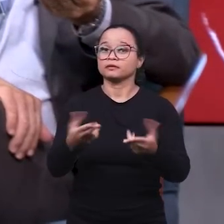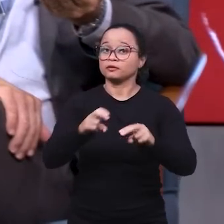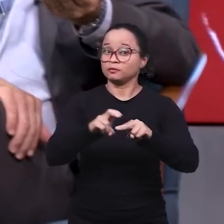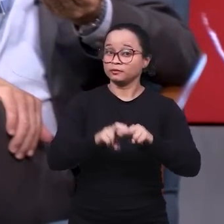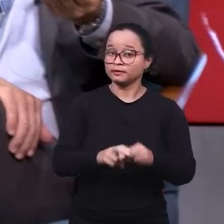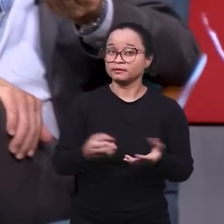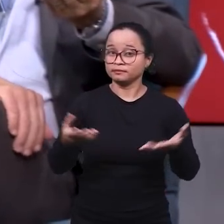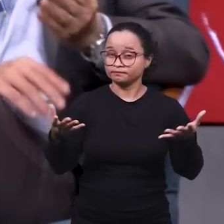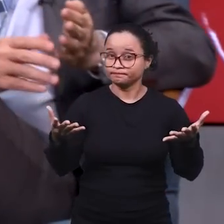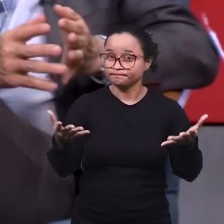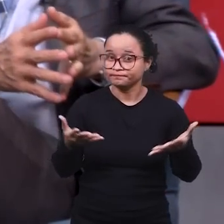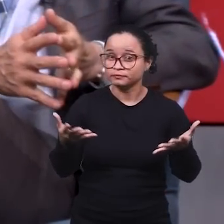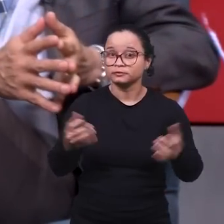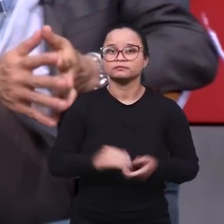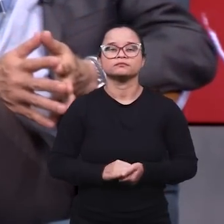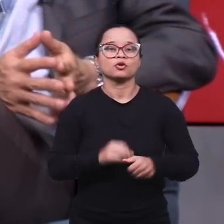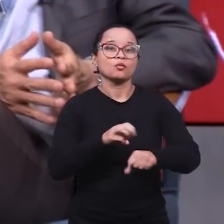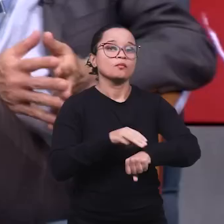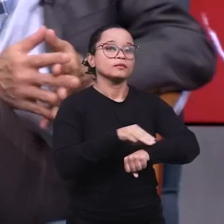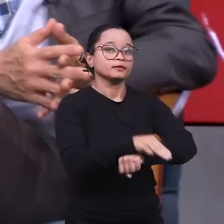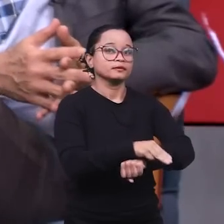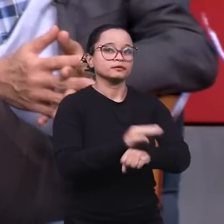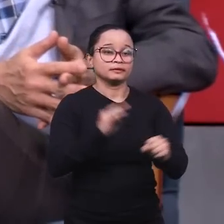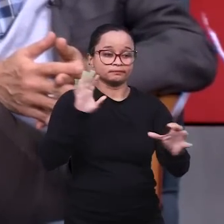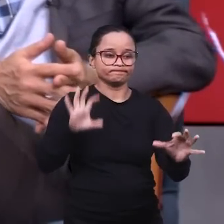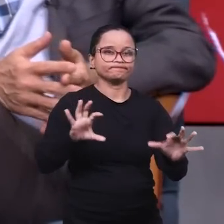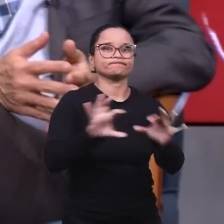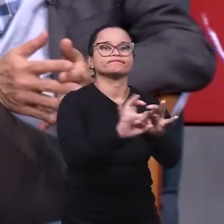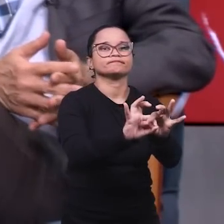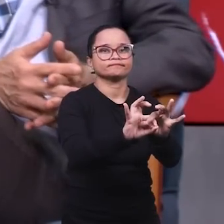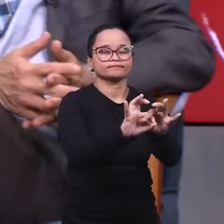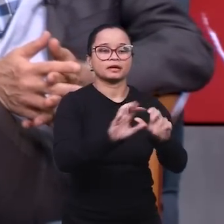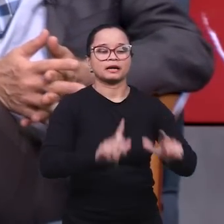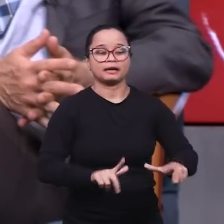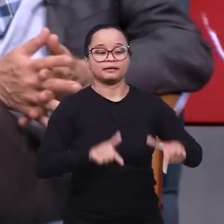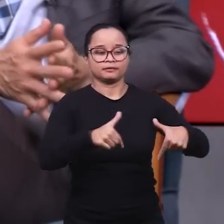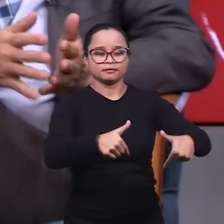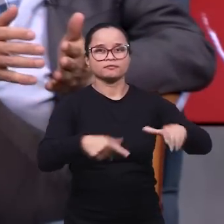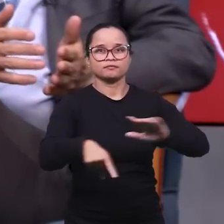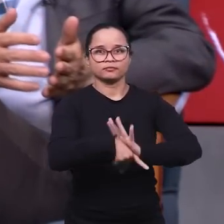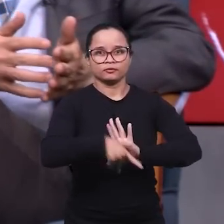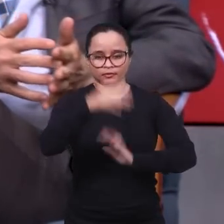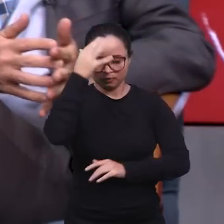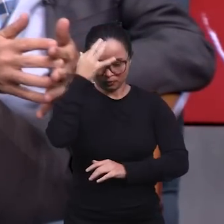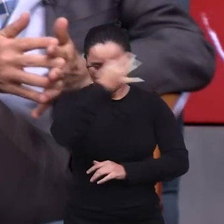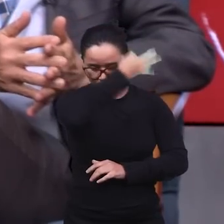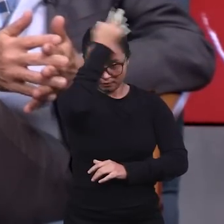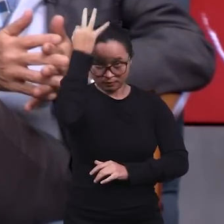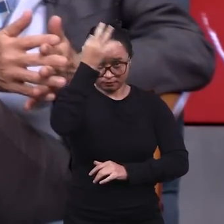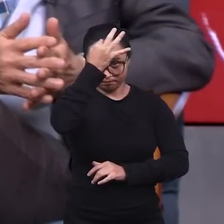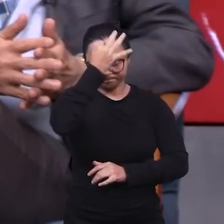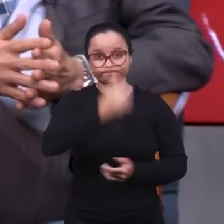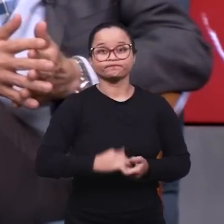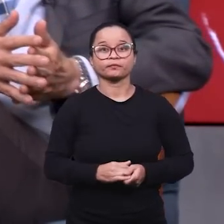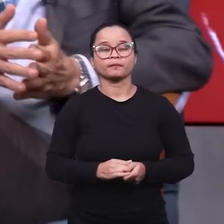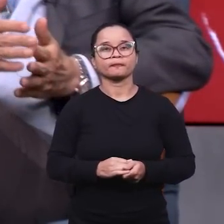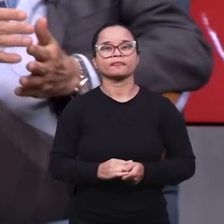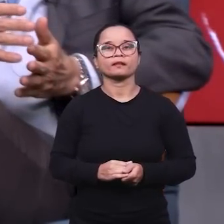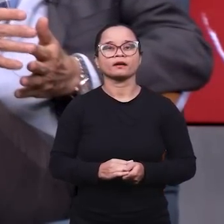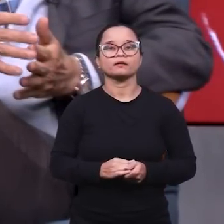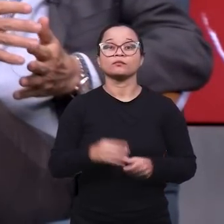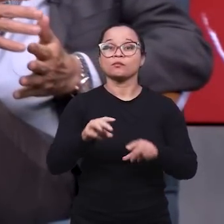isso que o ministério está ligado a uma operação do Espírito Santo. É por isso que o ministério ele